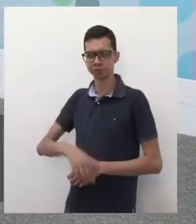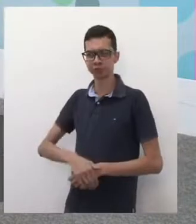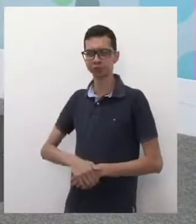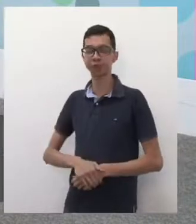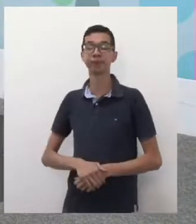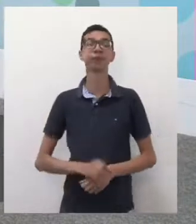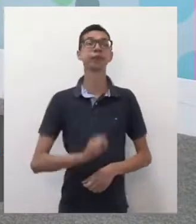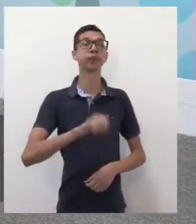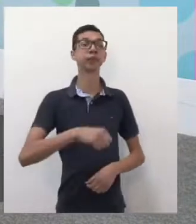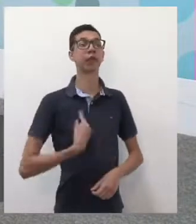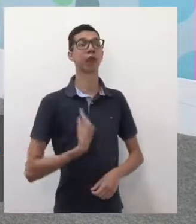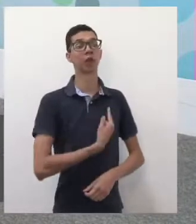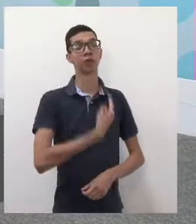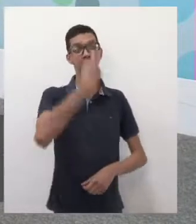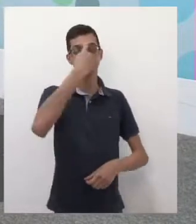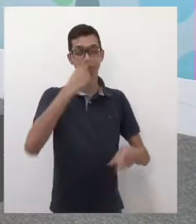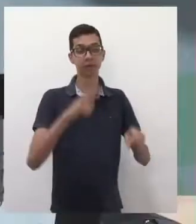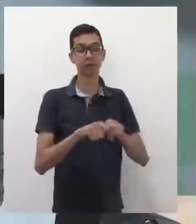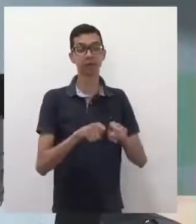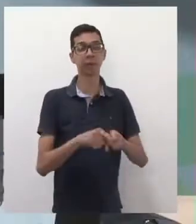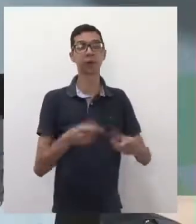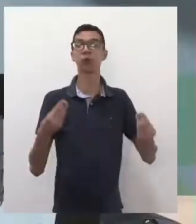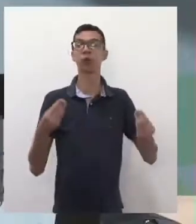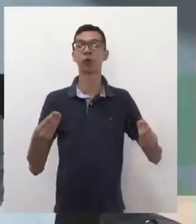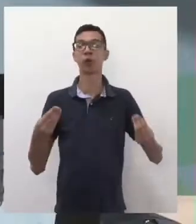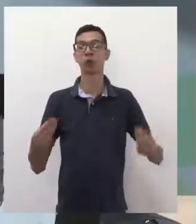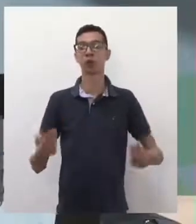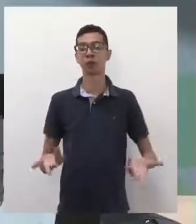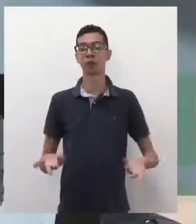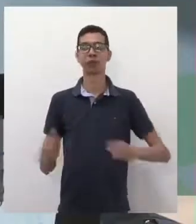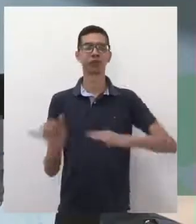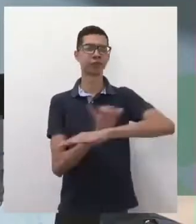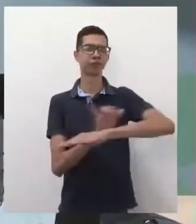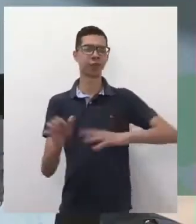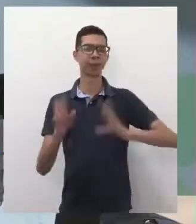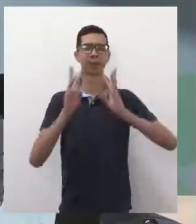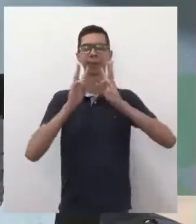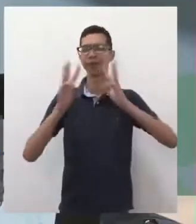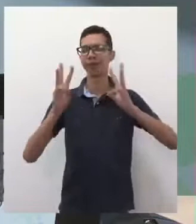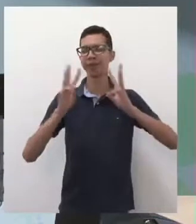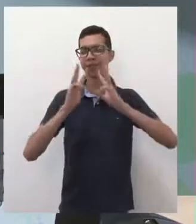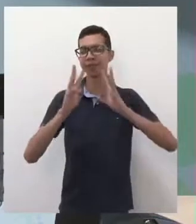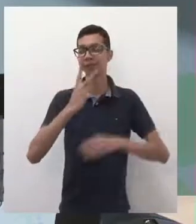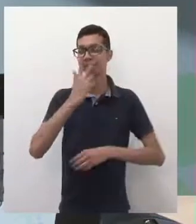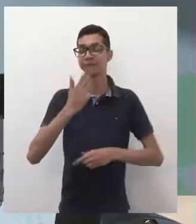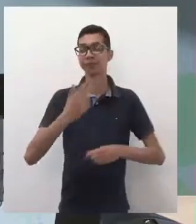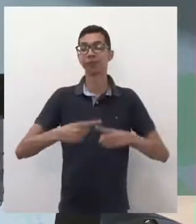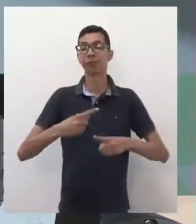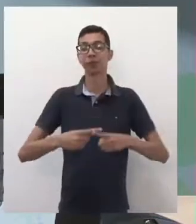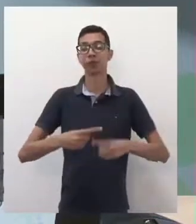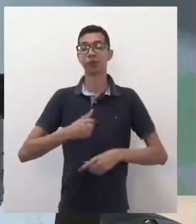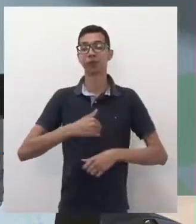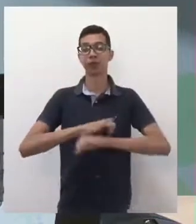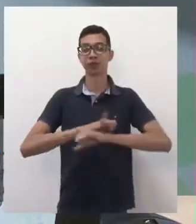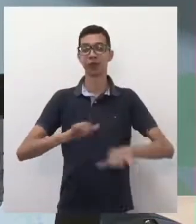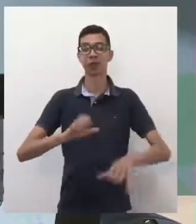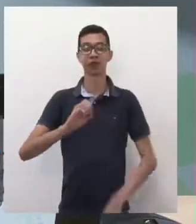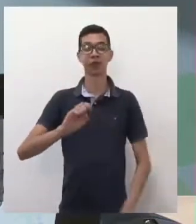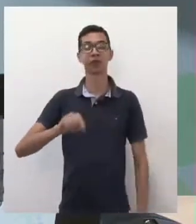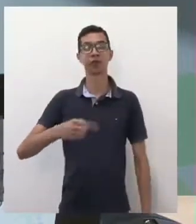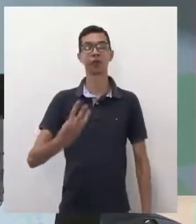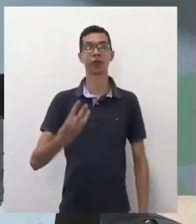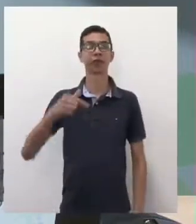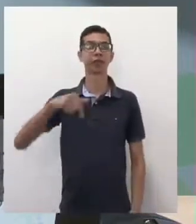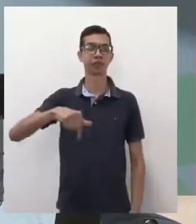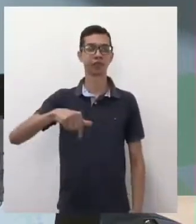do... Até onde isso é uma jogada de marketing, até onde... Né, por que eu falo